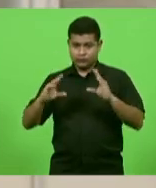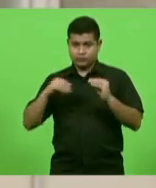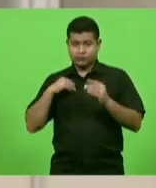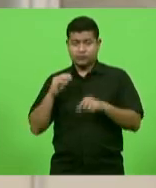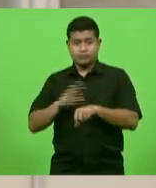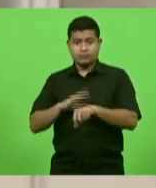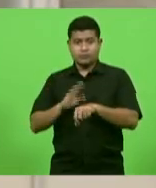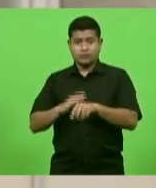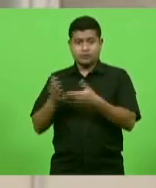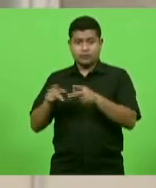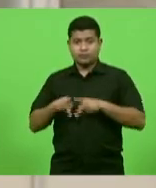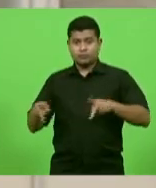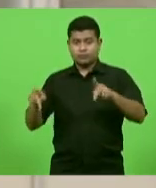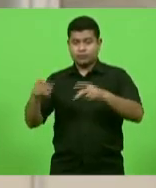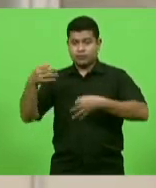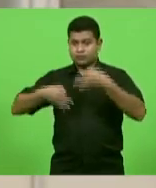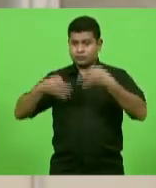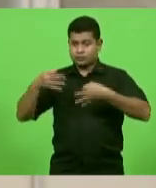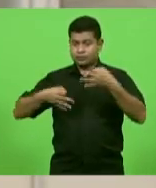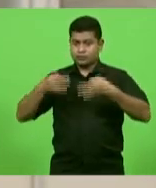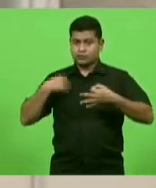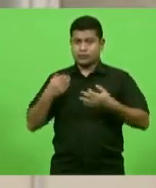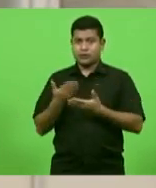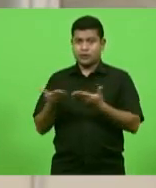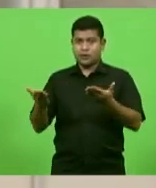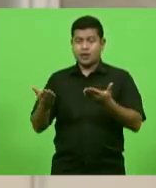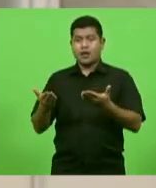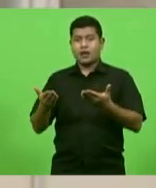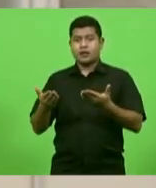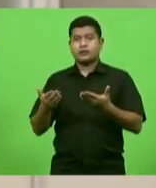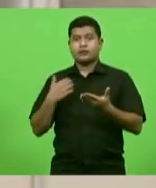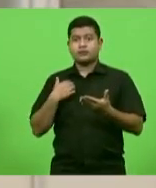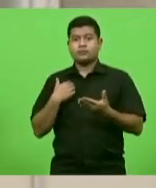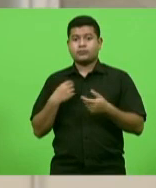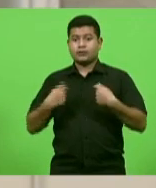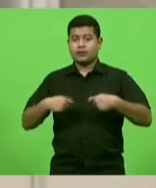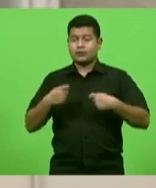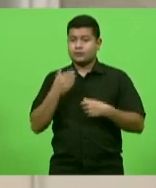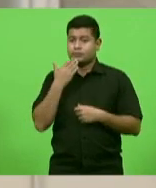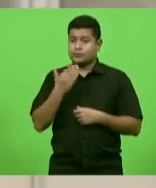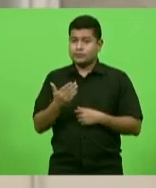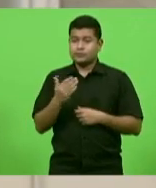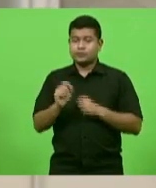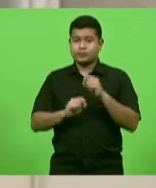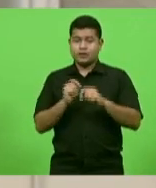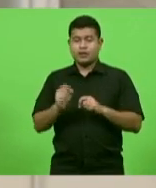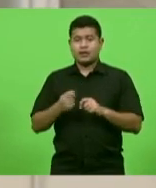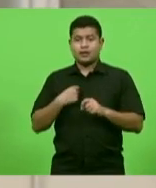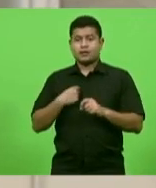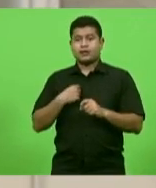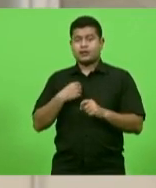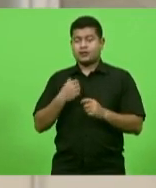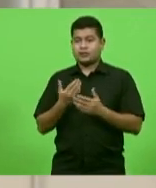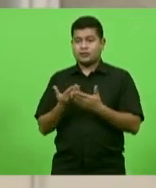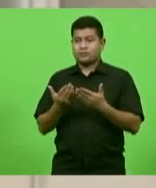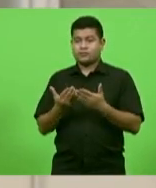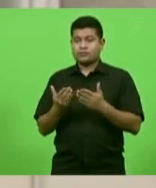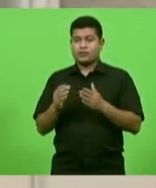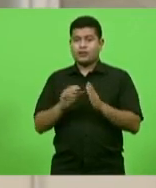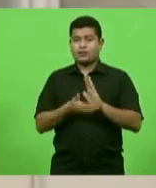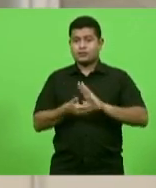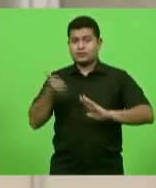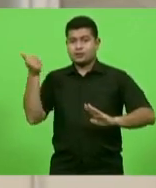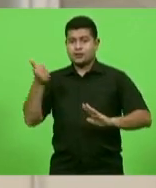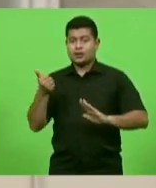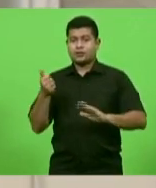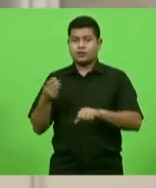procurador-geral hídrico foi formulado o pedido de desconsideração da mensagem razão pela qual o projeto de lei